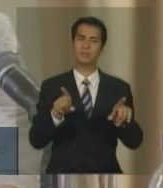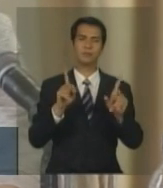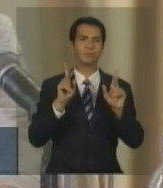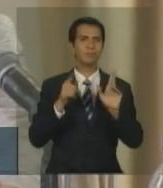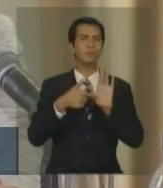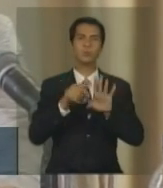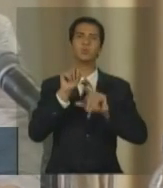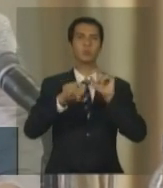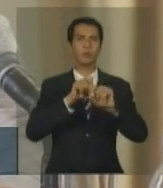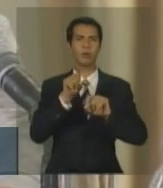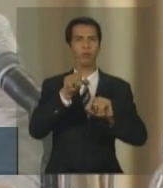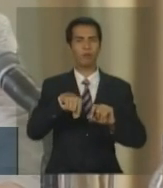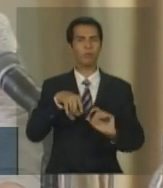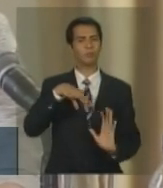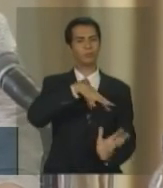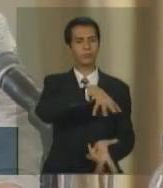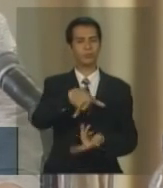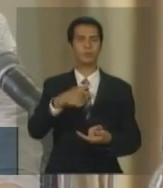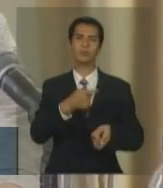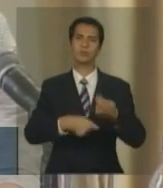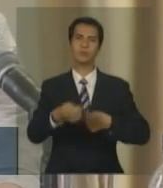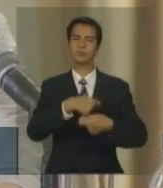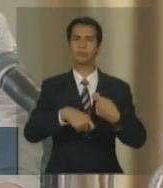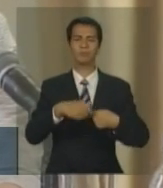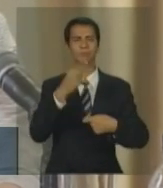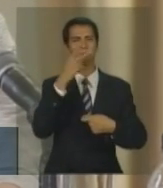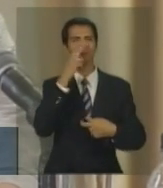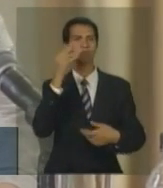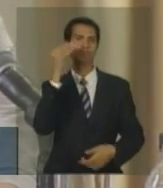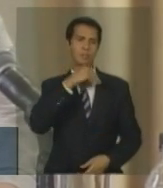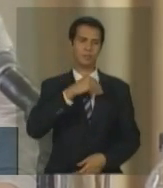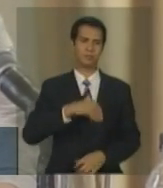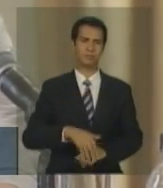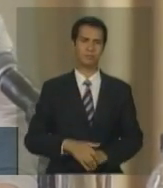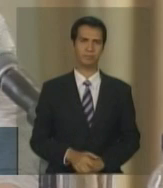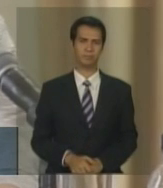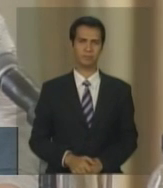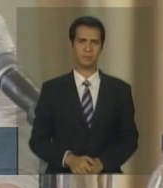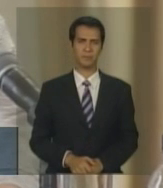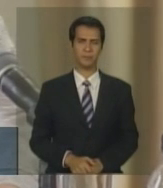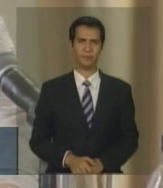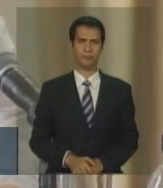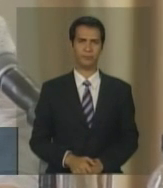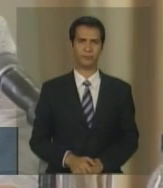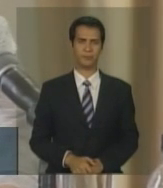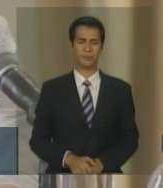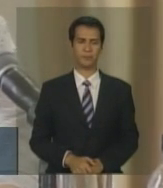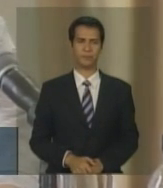dos mercados internacionais. Gente, me parece que agora é a última.